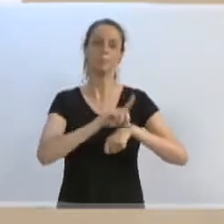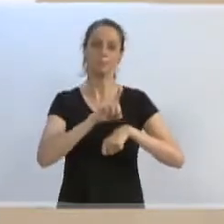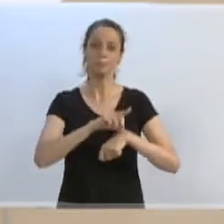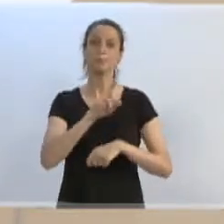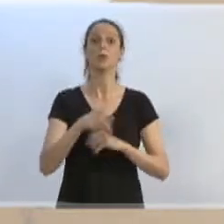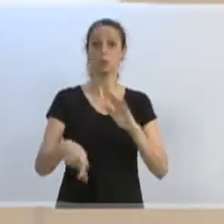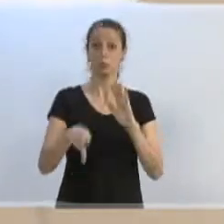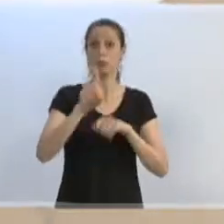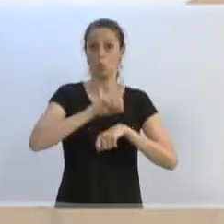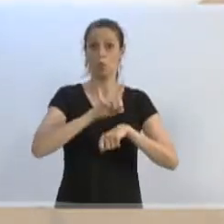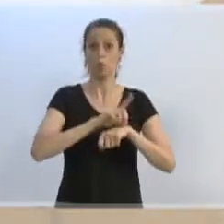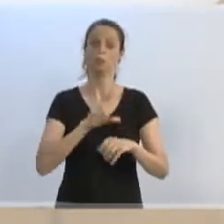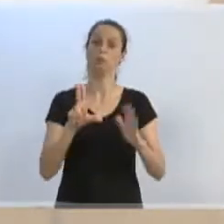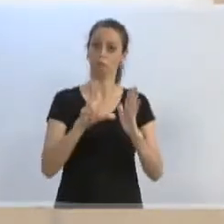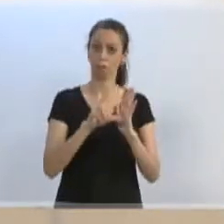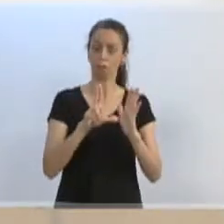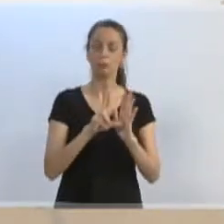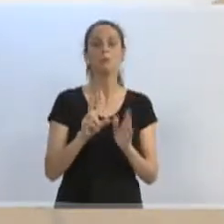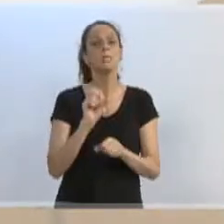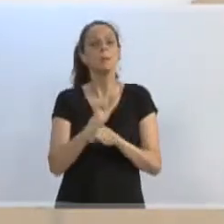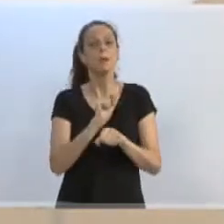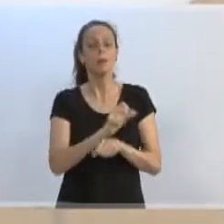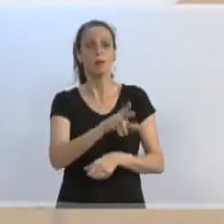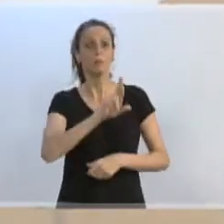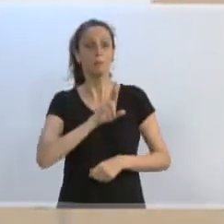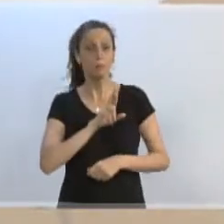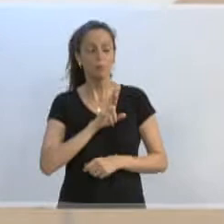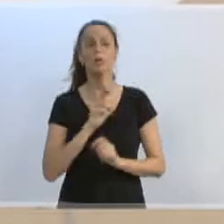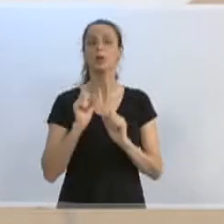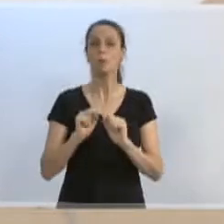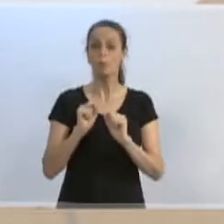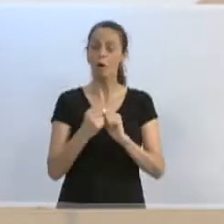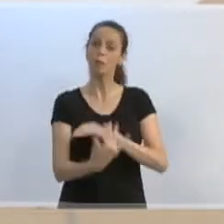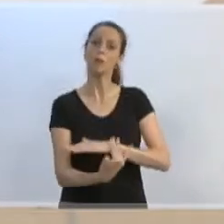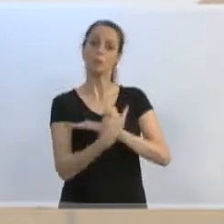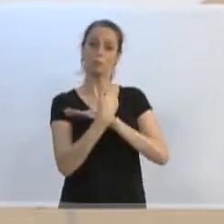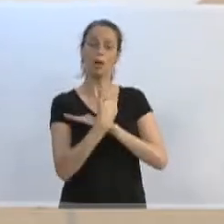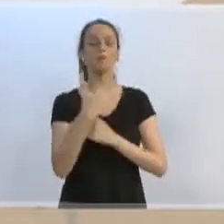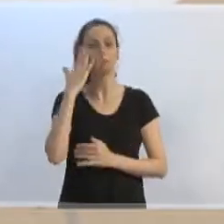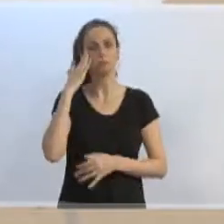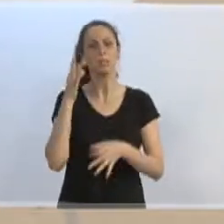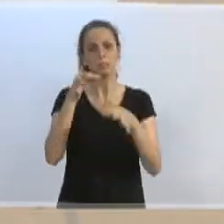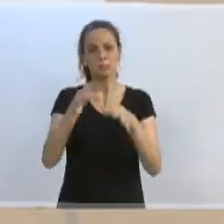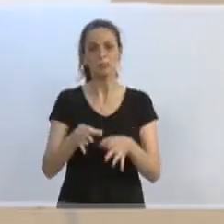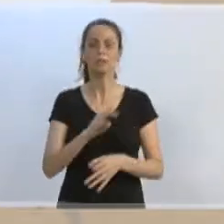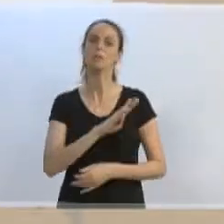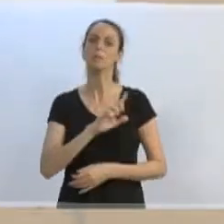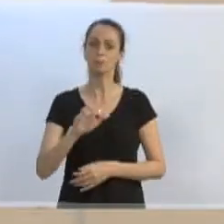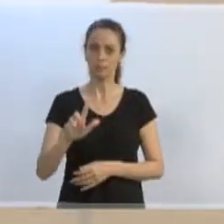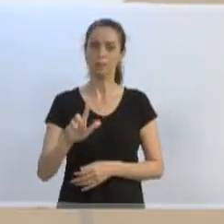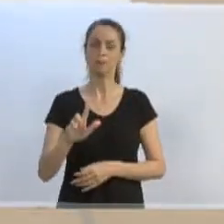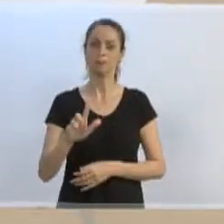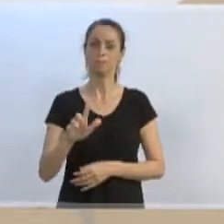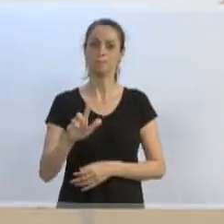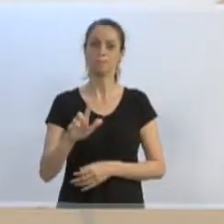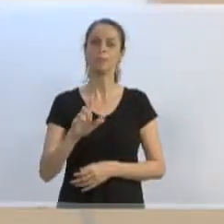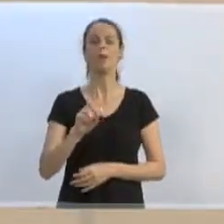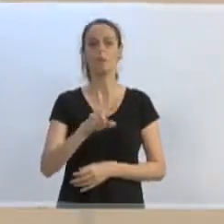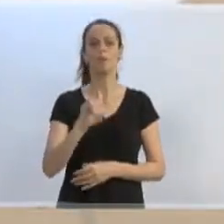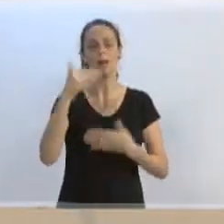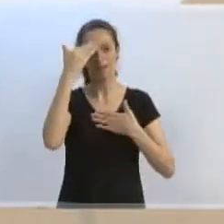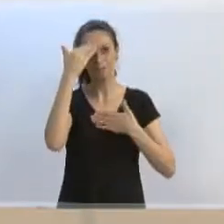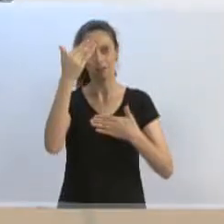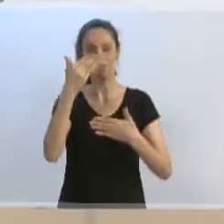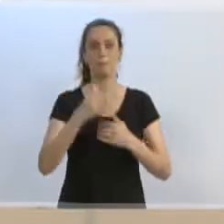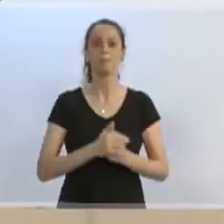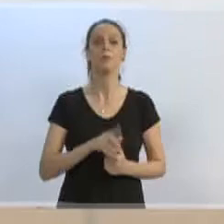proprietário é vamos aguardar o retorno uma possibilidade de nos ajudar com certeza é blumenau este é o melhor traçado irá agradecer um